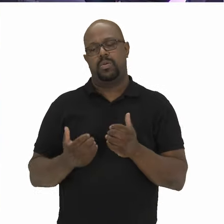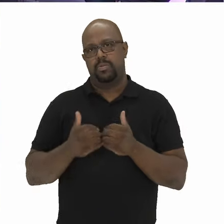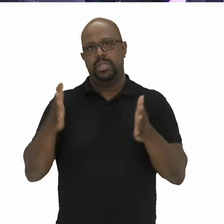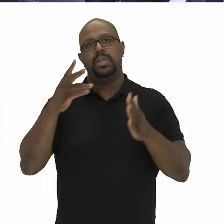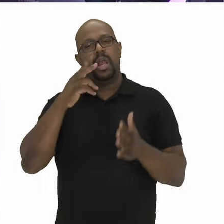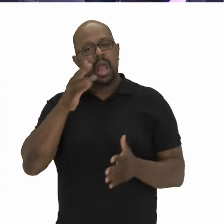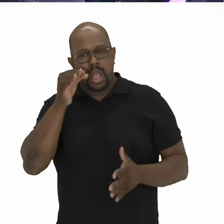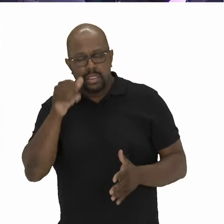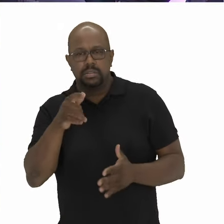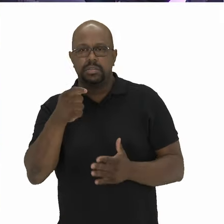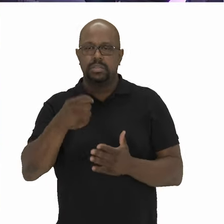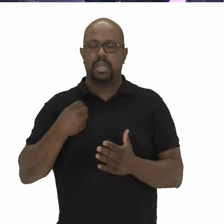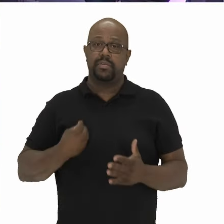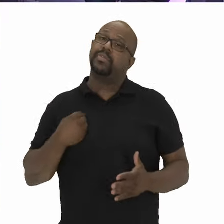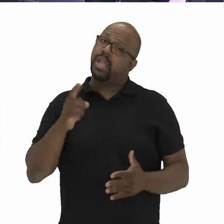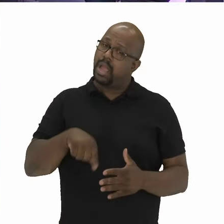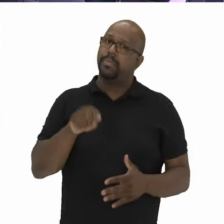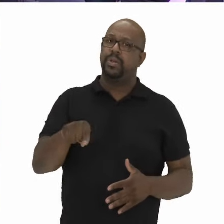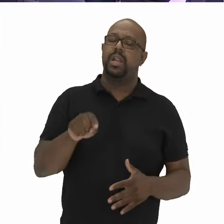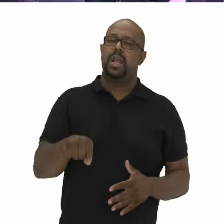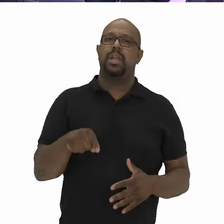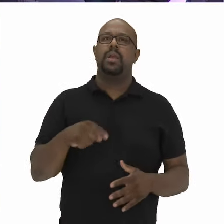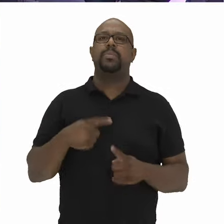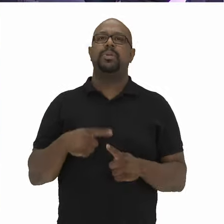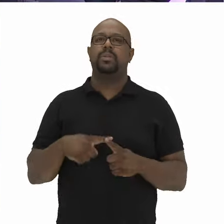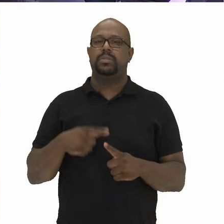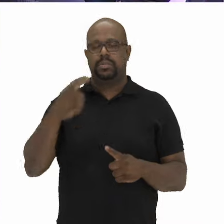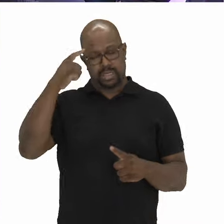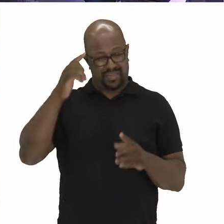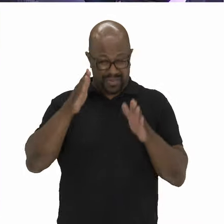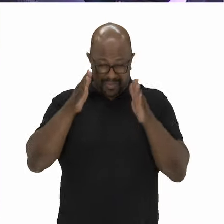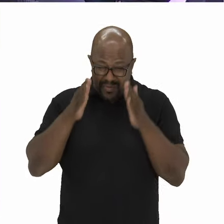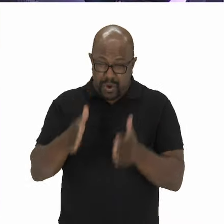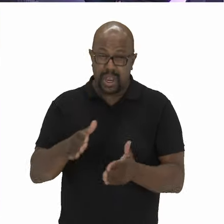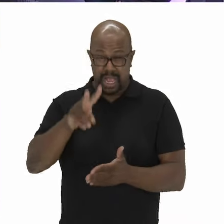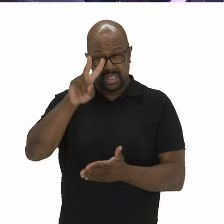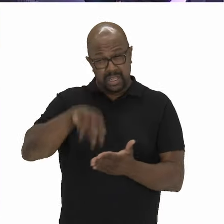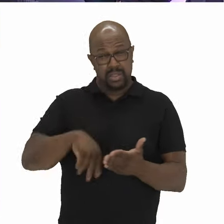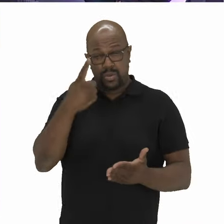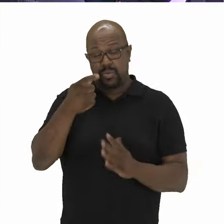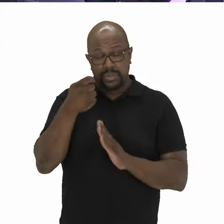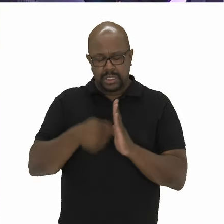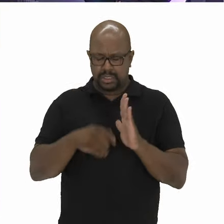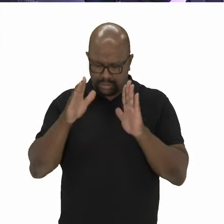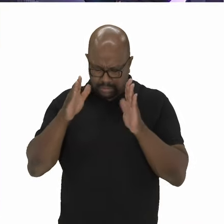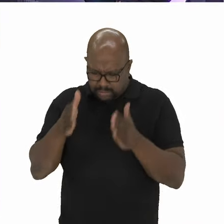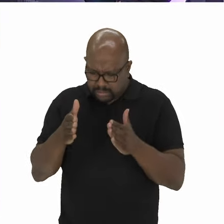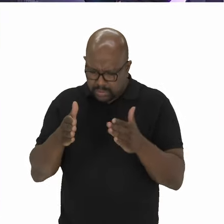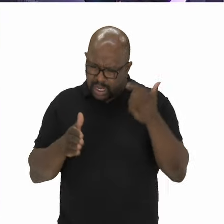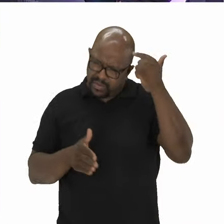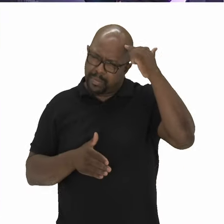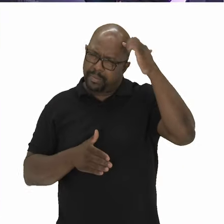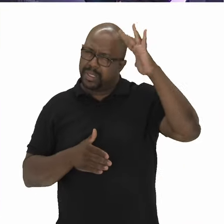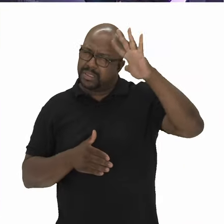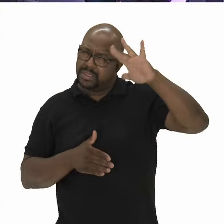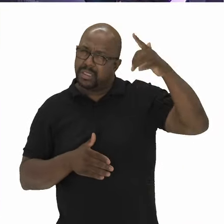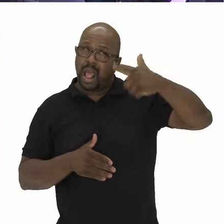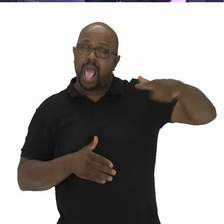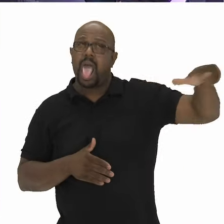Entraram na minha vida vida foi mais ou menos por aí porque enquanto eu tava focada num texto eu não